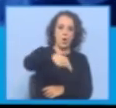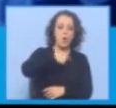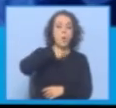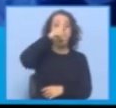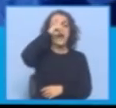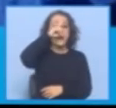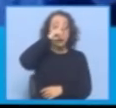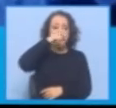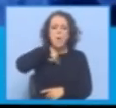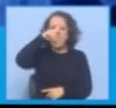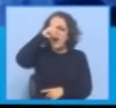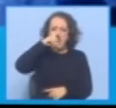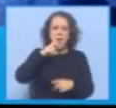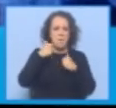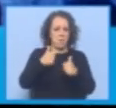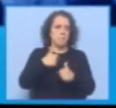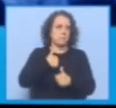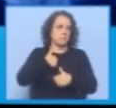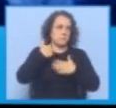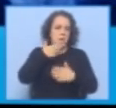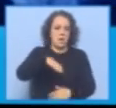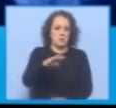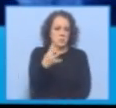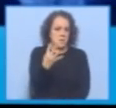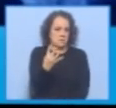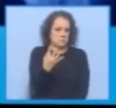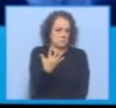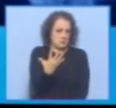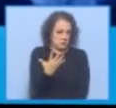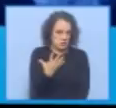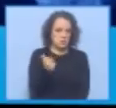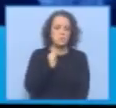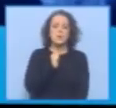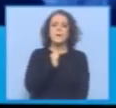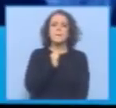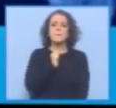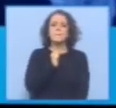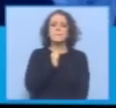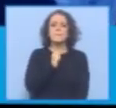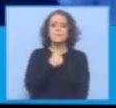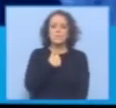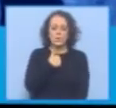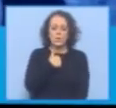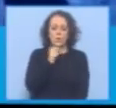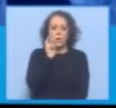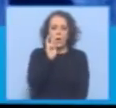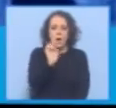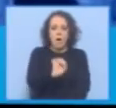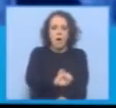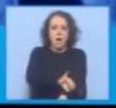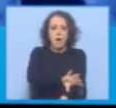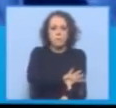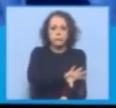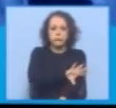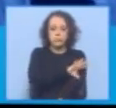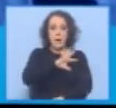lembro, não, devia ter 4 ou 5 anos, uma coisa assim, que então eu estava tão comovida,